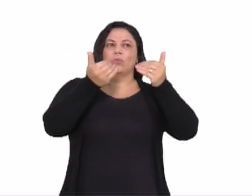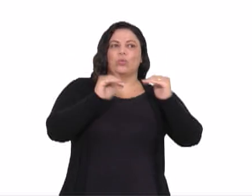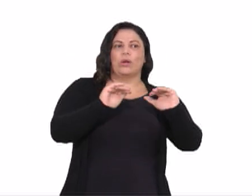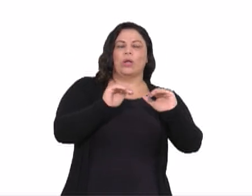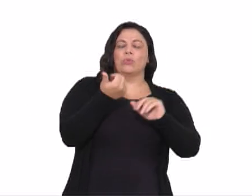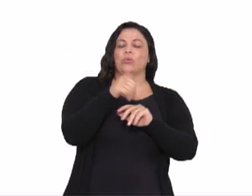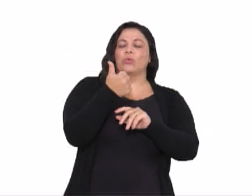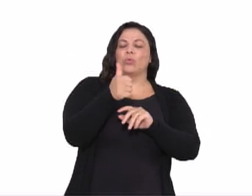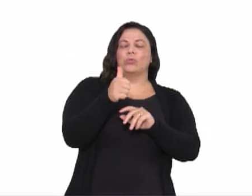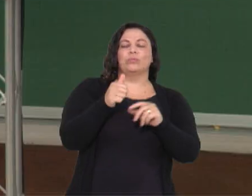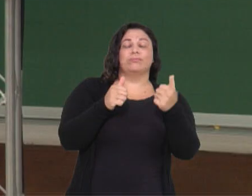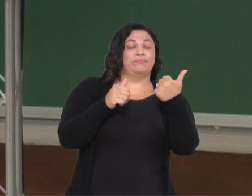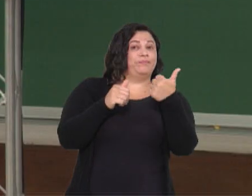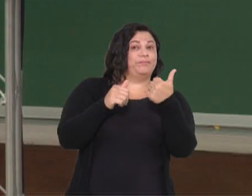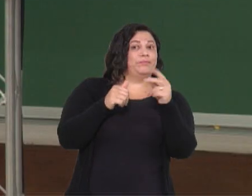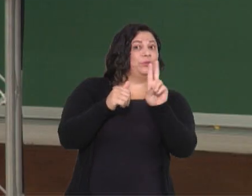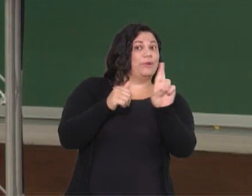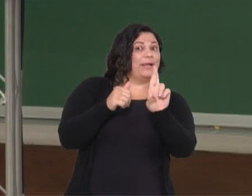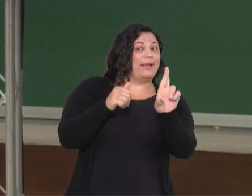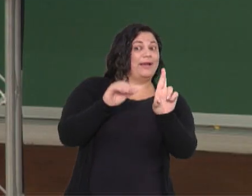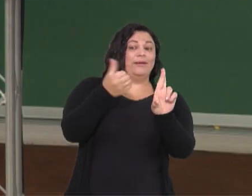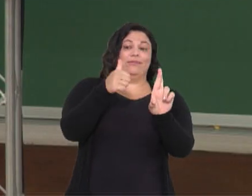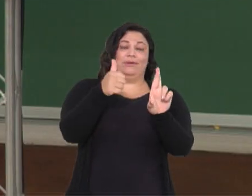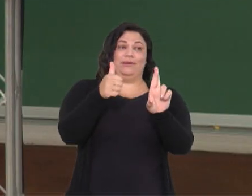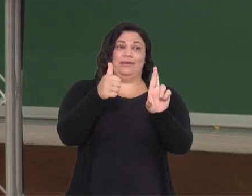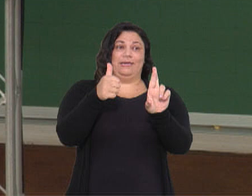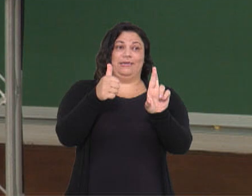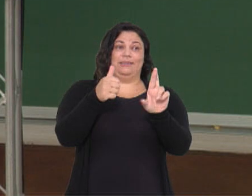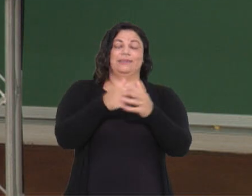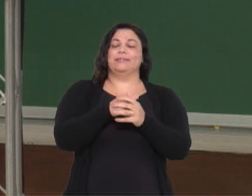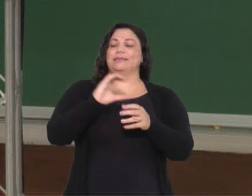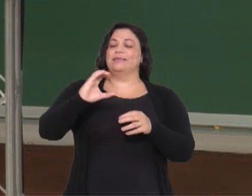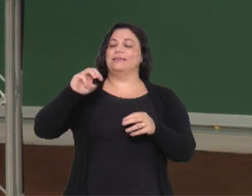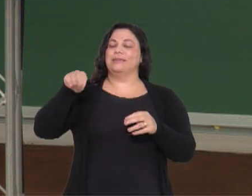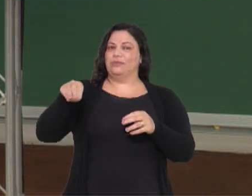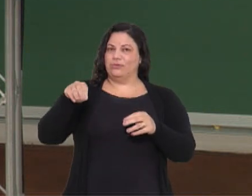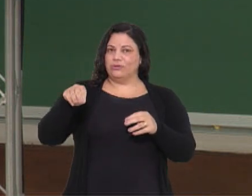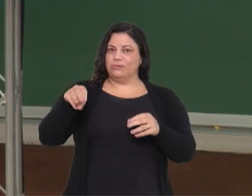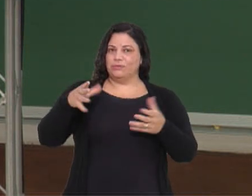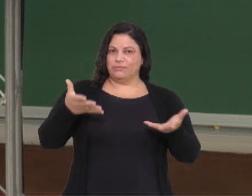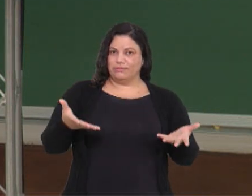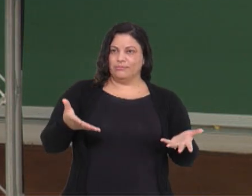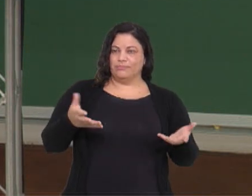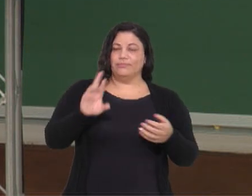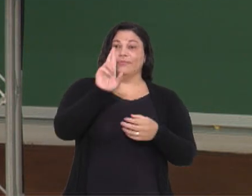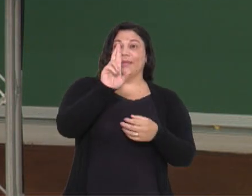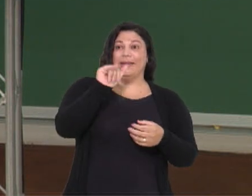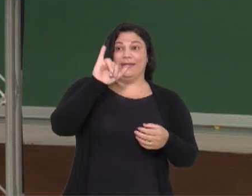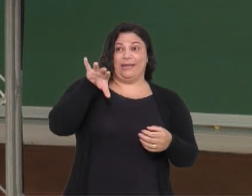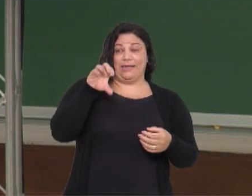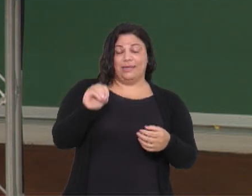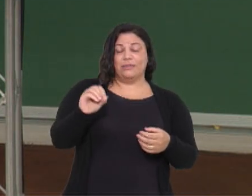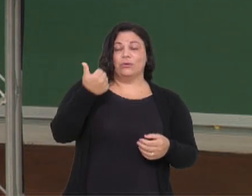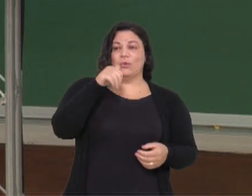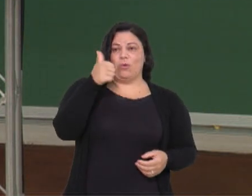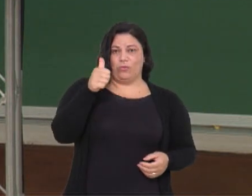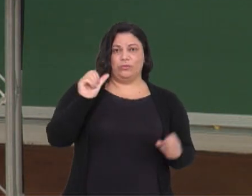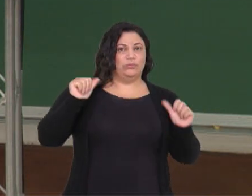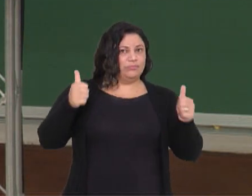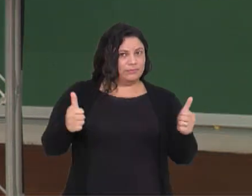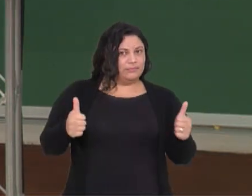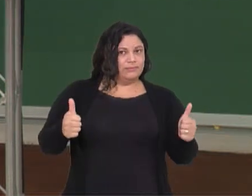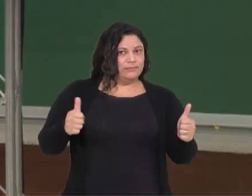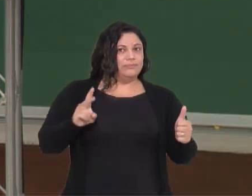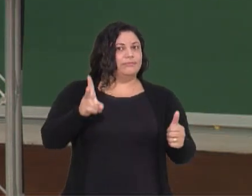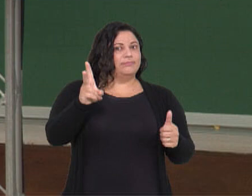11. Por quê? 2 vezes 3, 6, passa dividindo, 66 por 6, 11. Raio, 11. Beleza? Sei quem é o